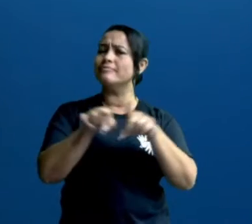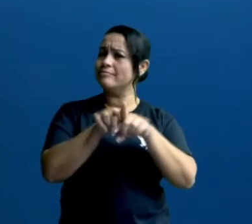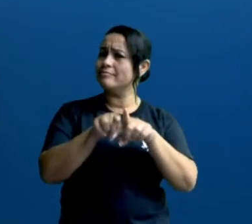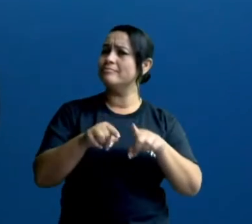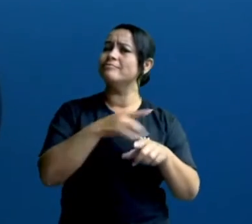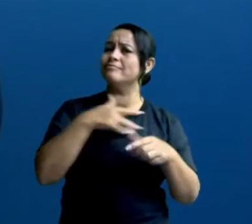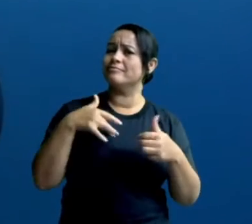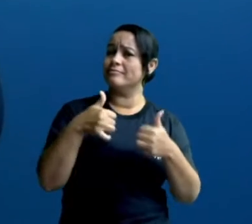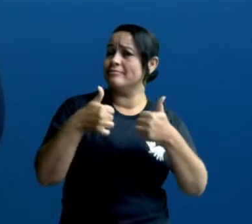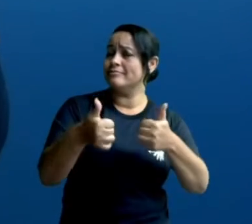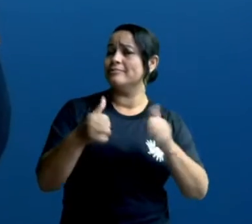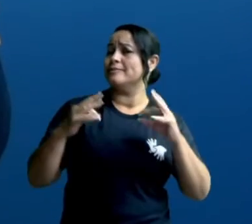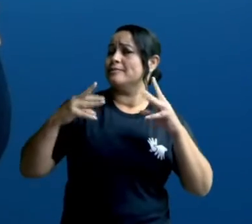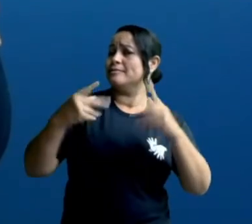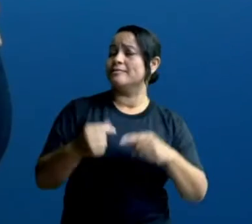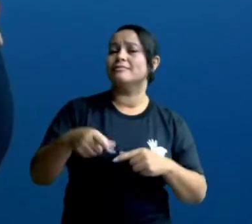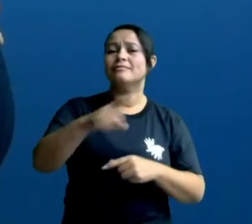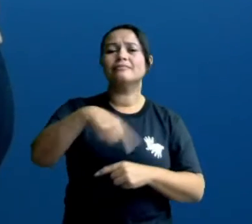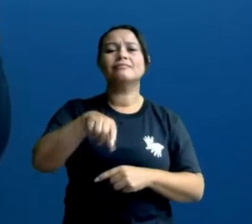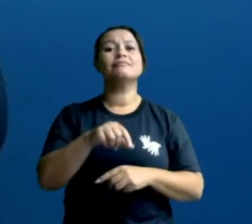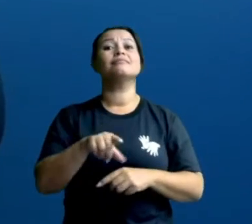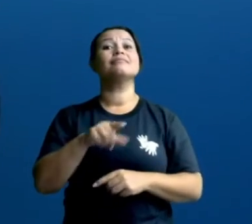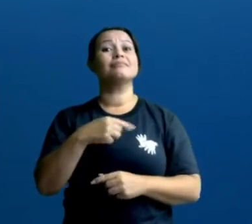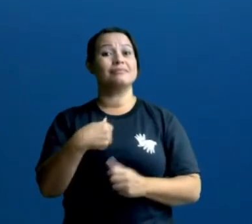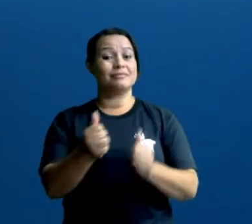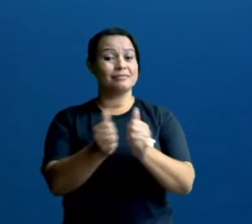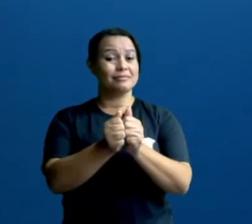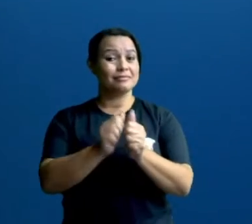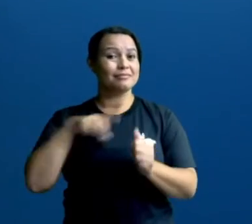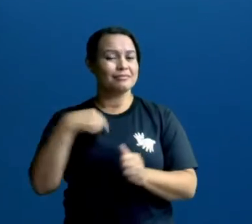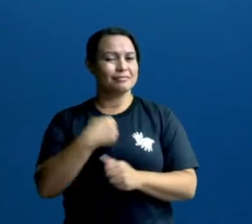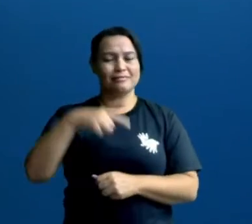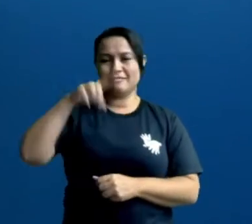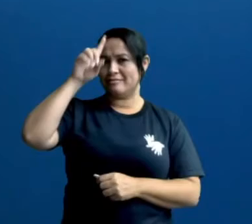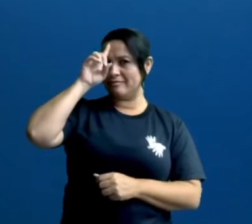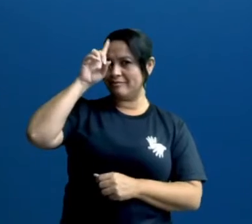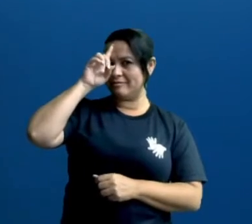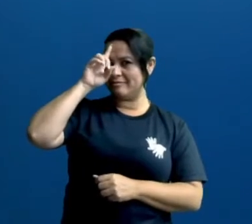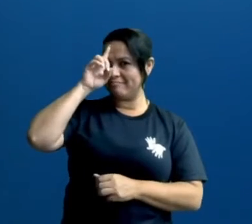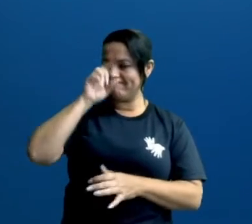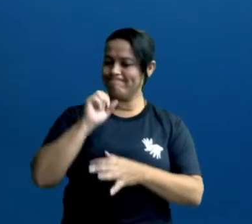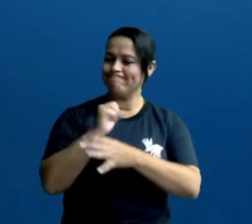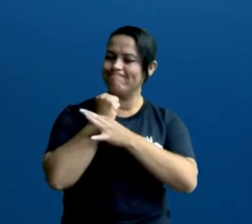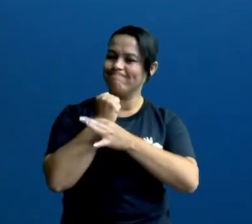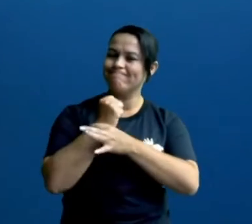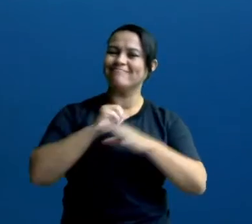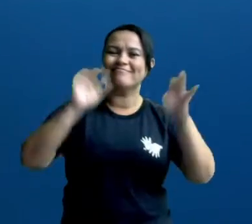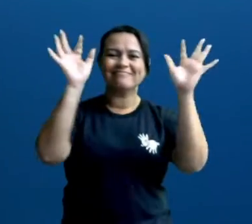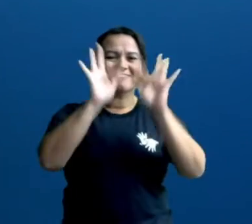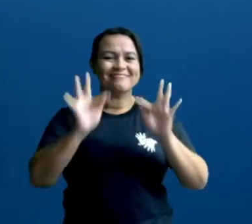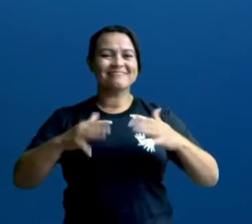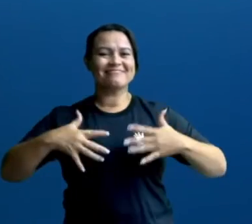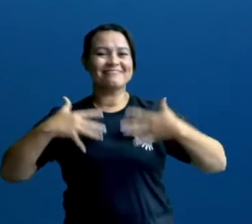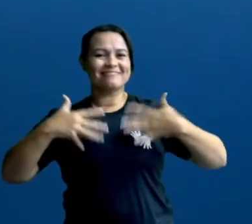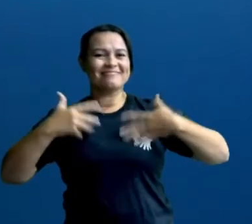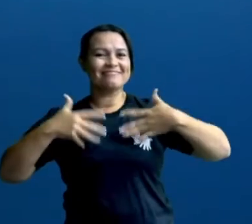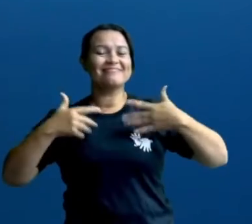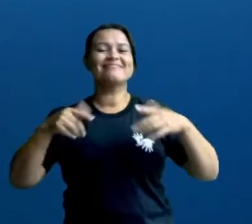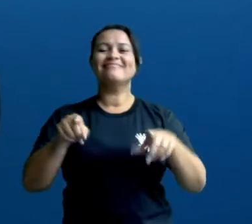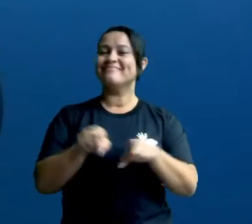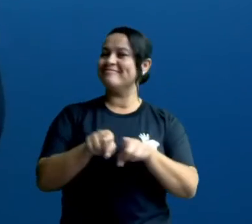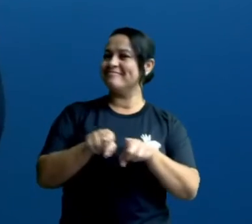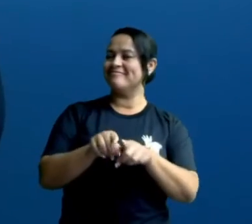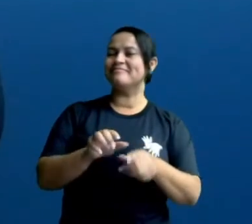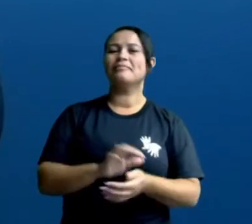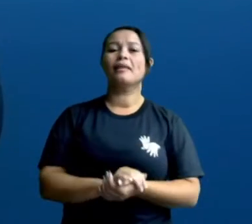vocês estejam bem e vocês estejam aí conosco todo dia firme forte feliz contente